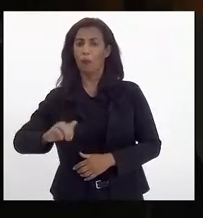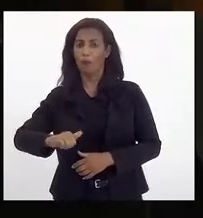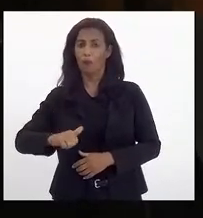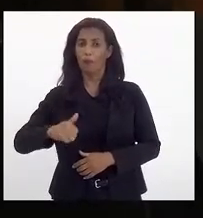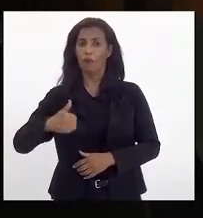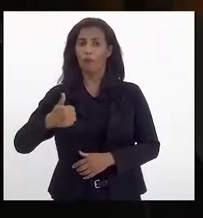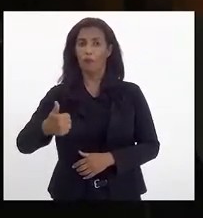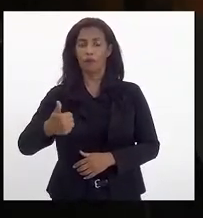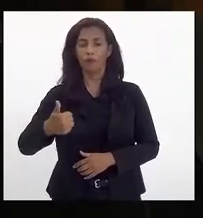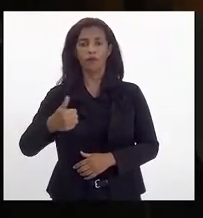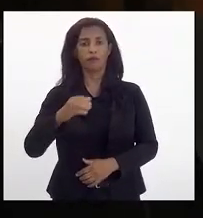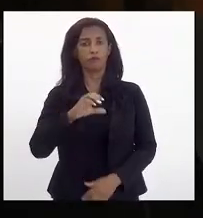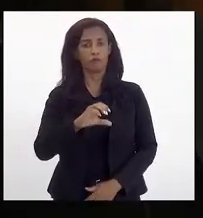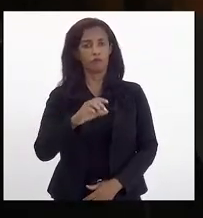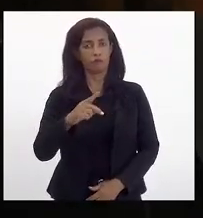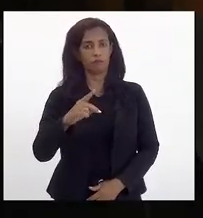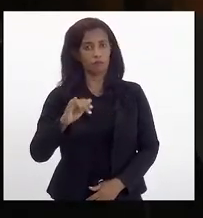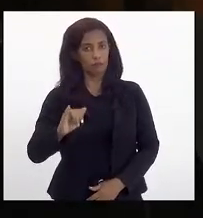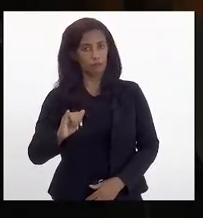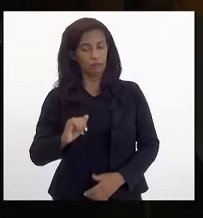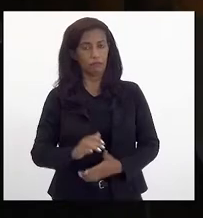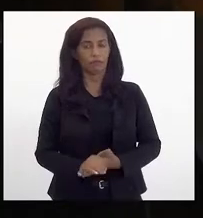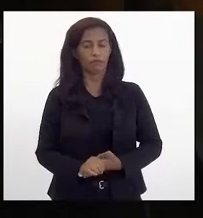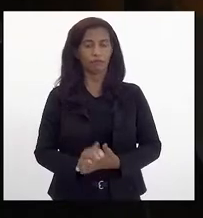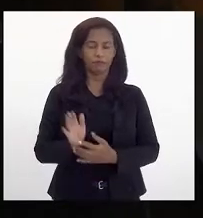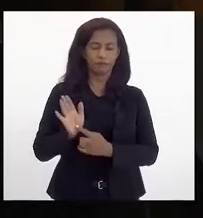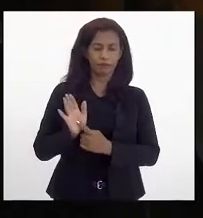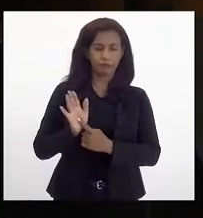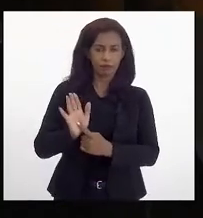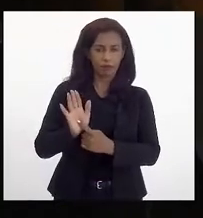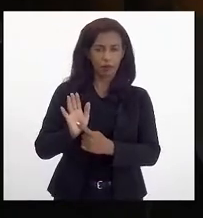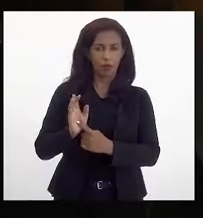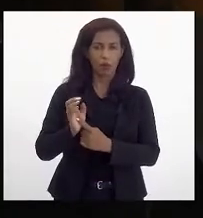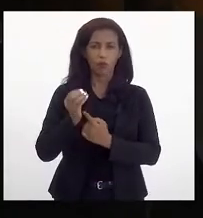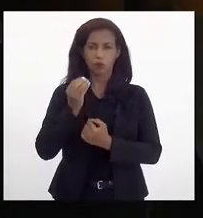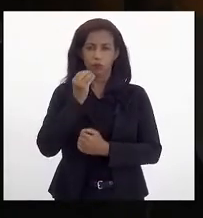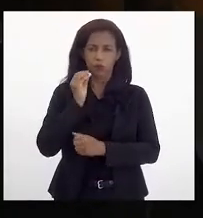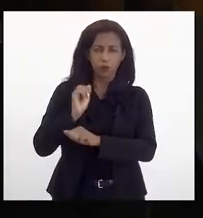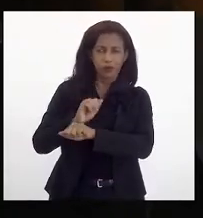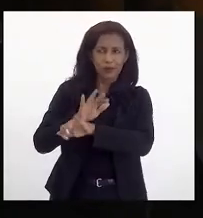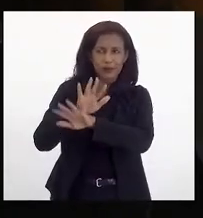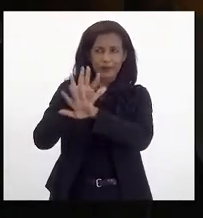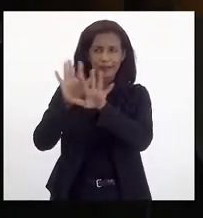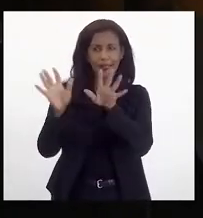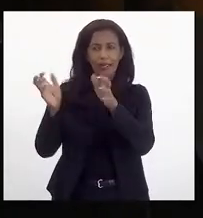positivos da CPI, que mostrou de forma clara e contundente